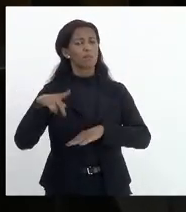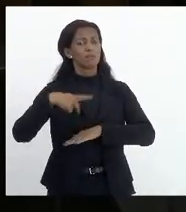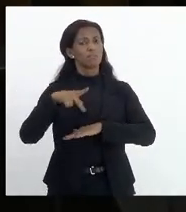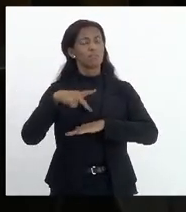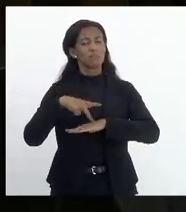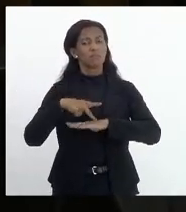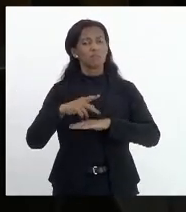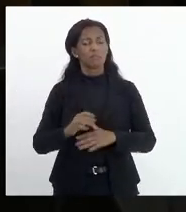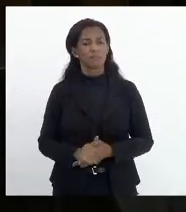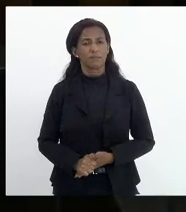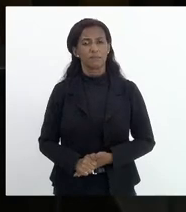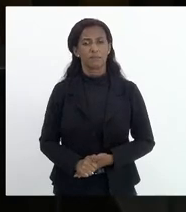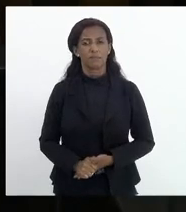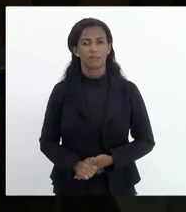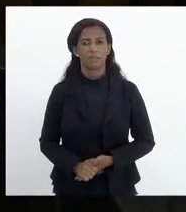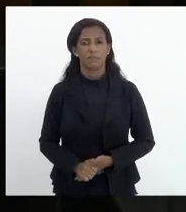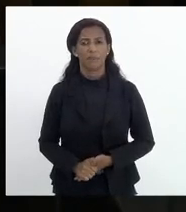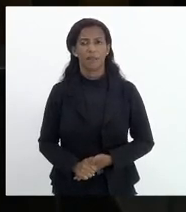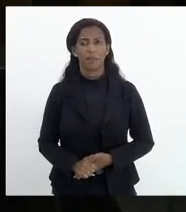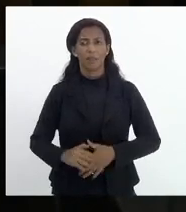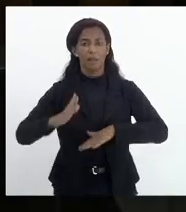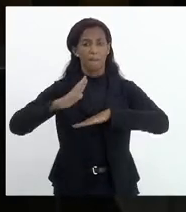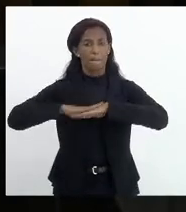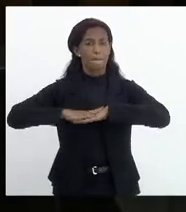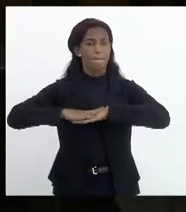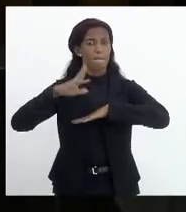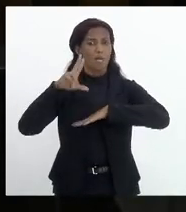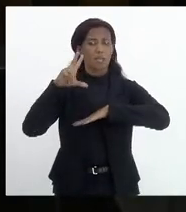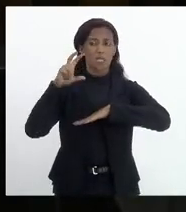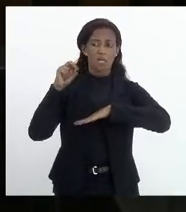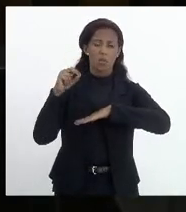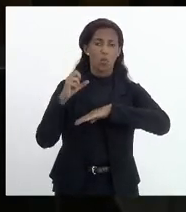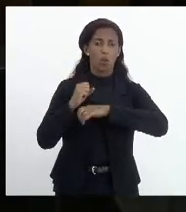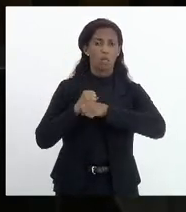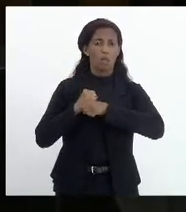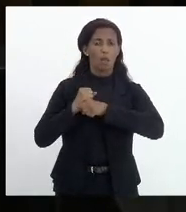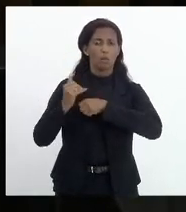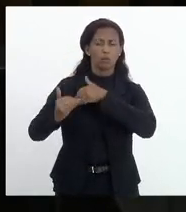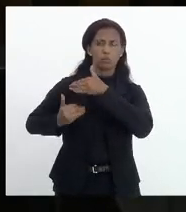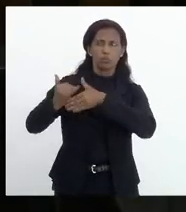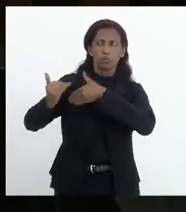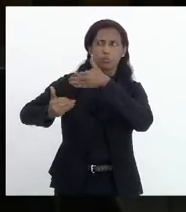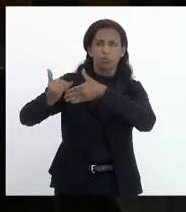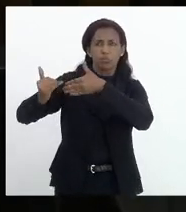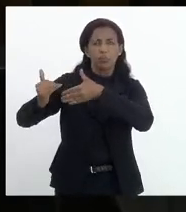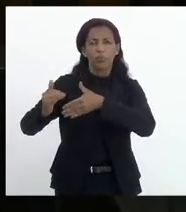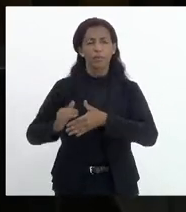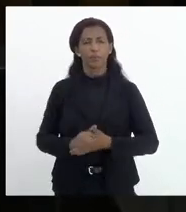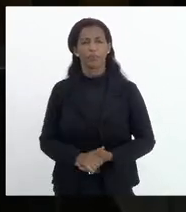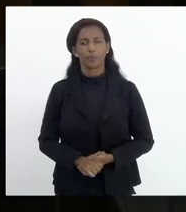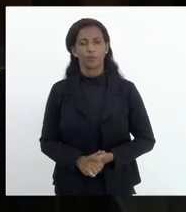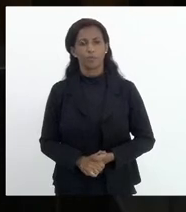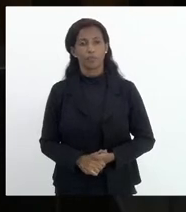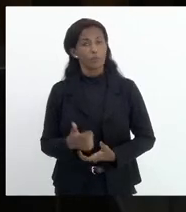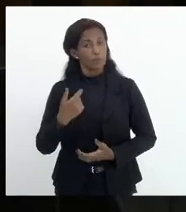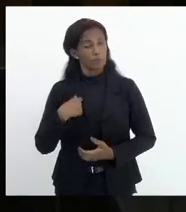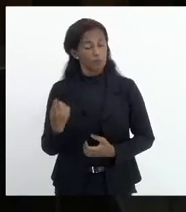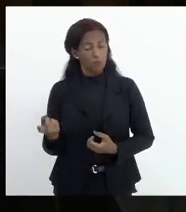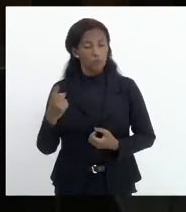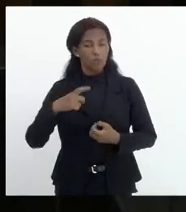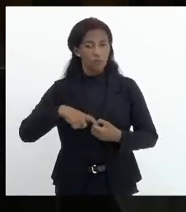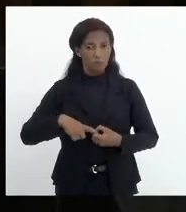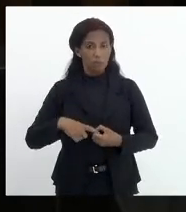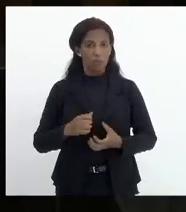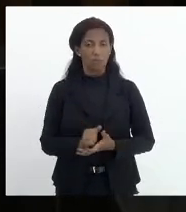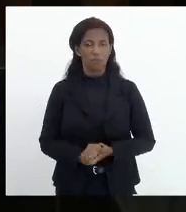país há mais de 50 anos se passaram senhora presidente e eu novamente